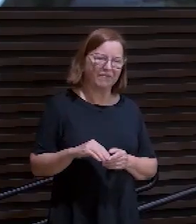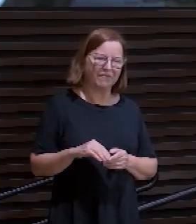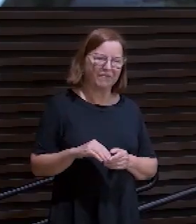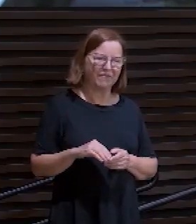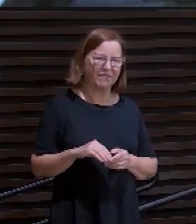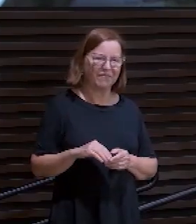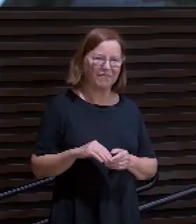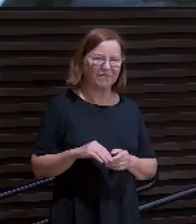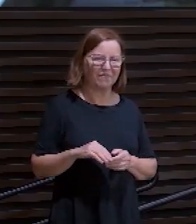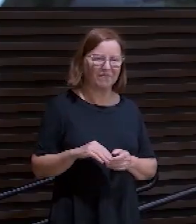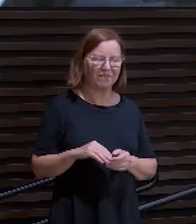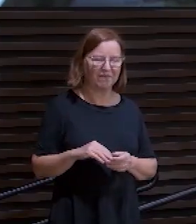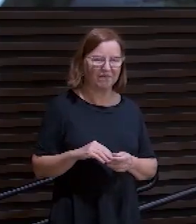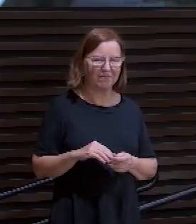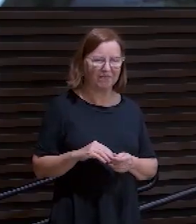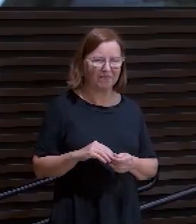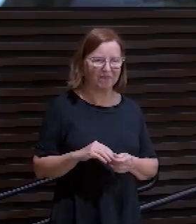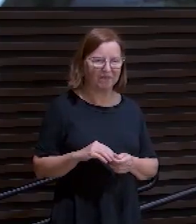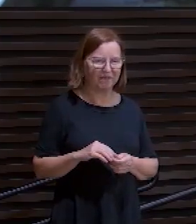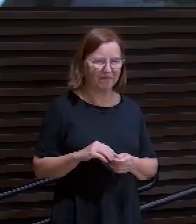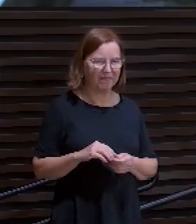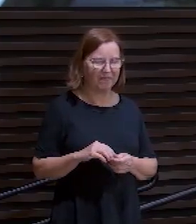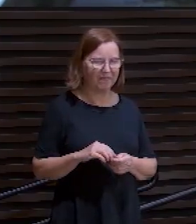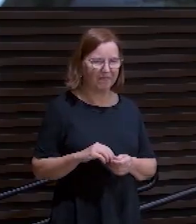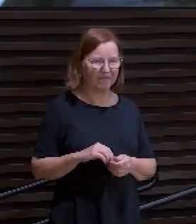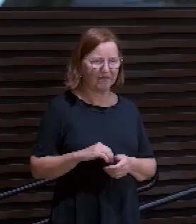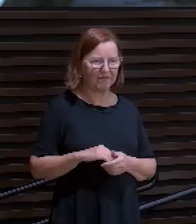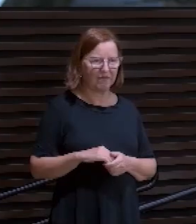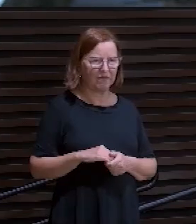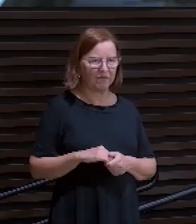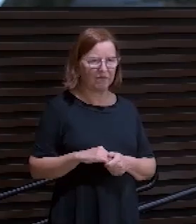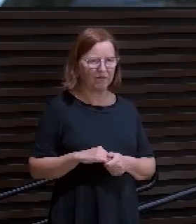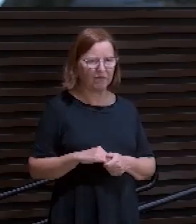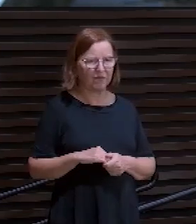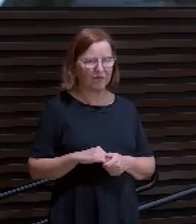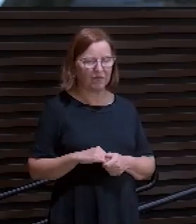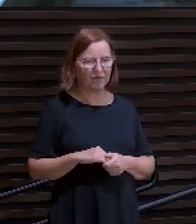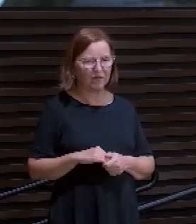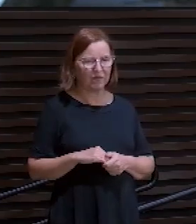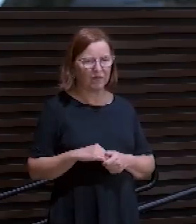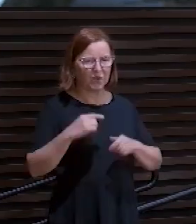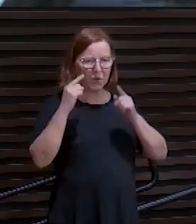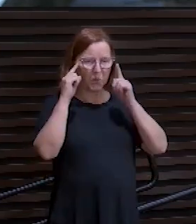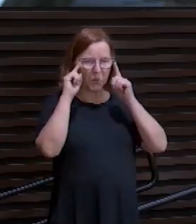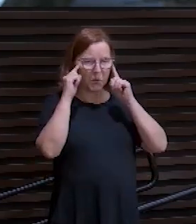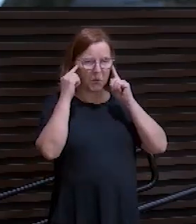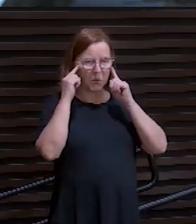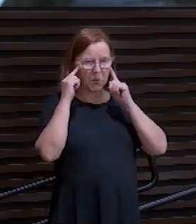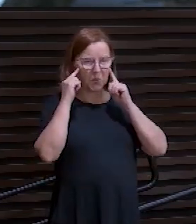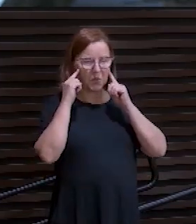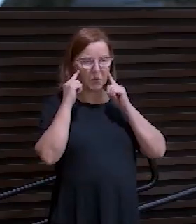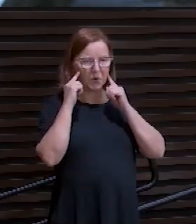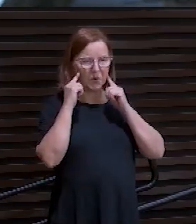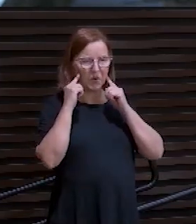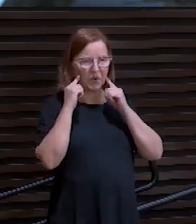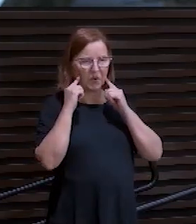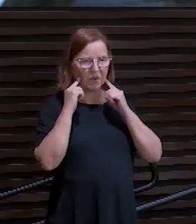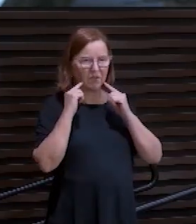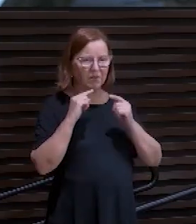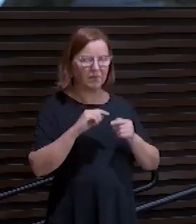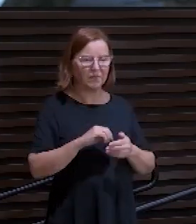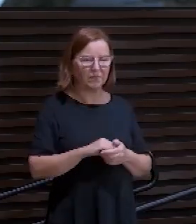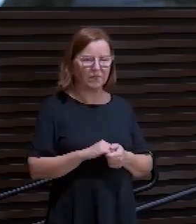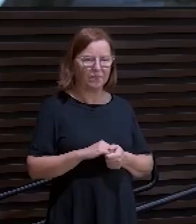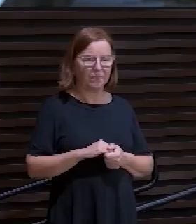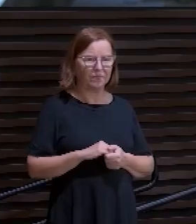Você imagina que eles lembraram de Raquel? E que o choro tinha a ver com a mãe. Nossa mãe morreu para te dar a